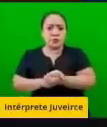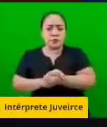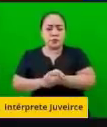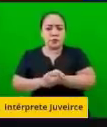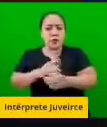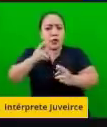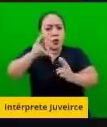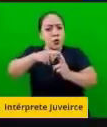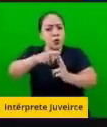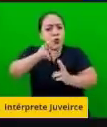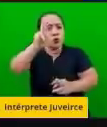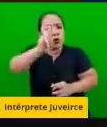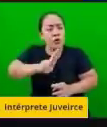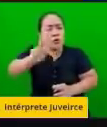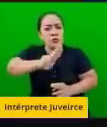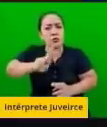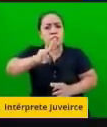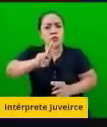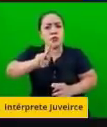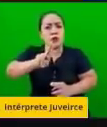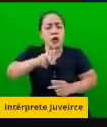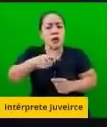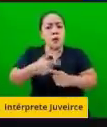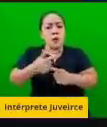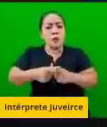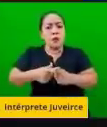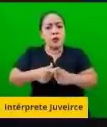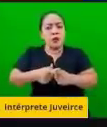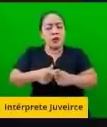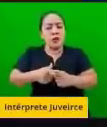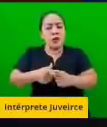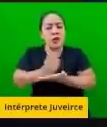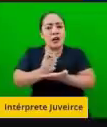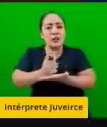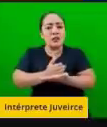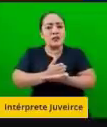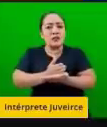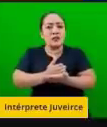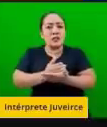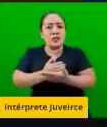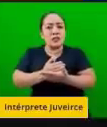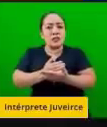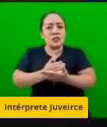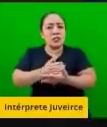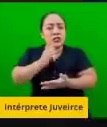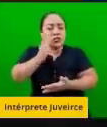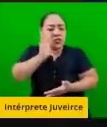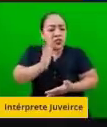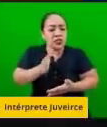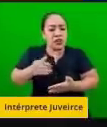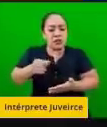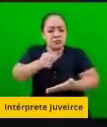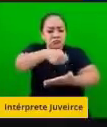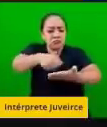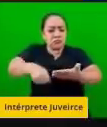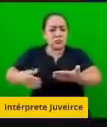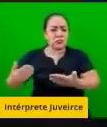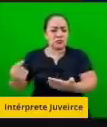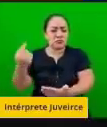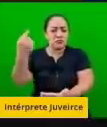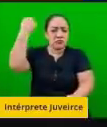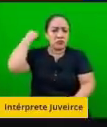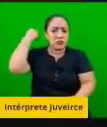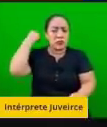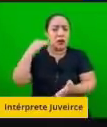de verdade ou para reforçar aquilo que já está escrito em algum outro lugar, como, por exemplo, o livro didático ou algum